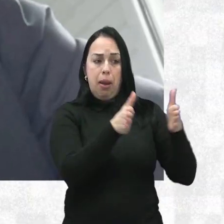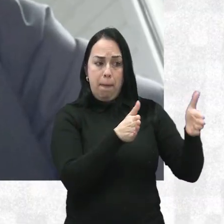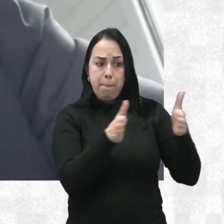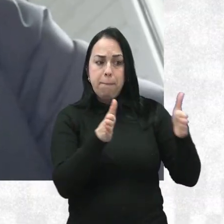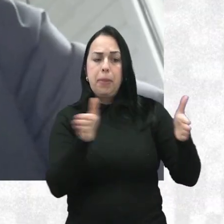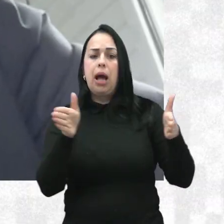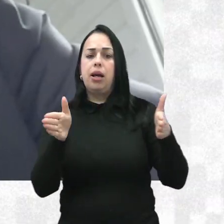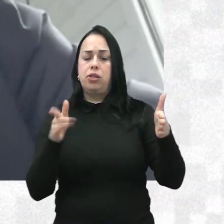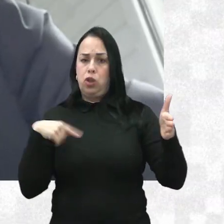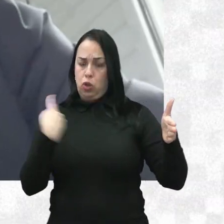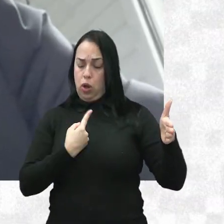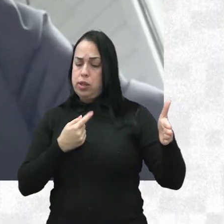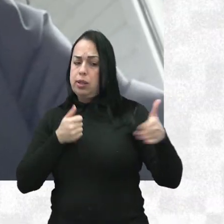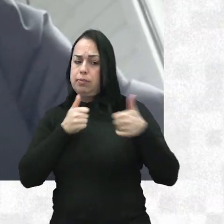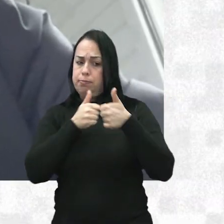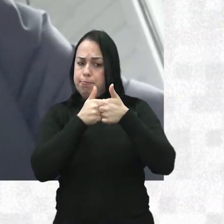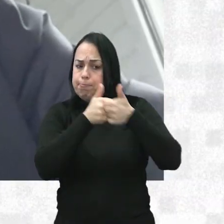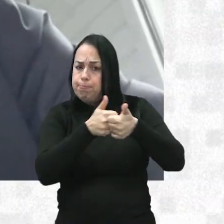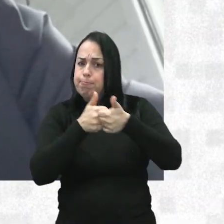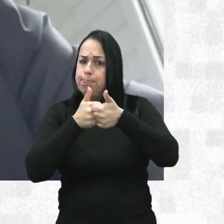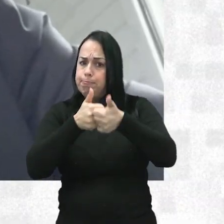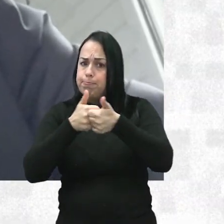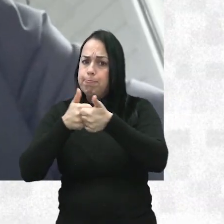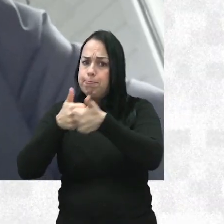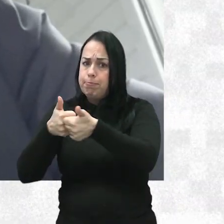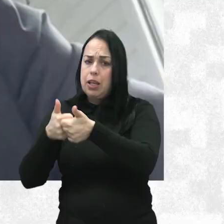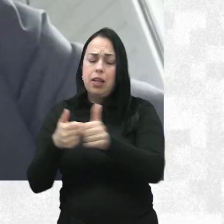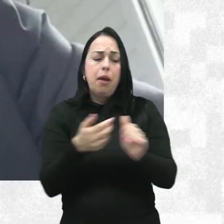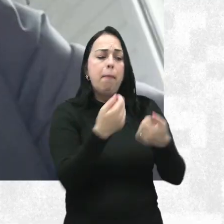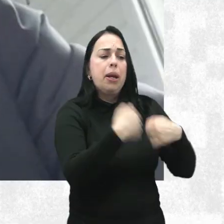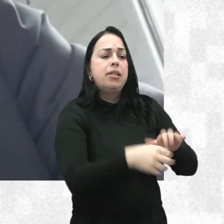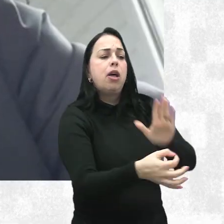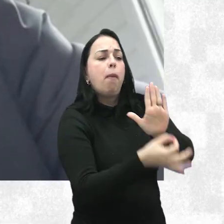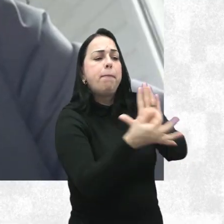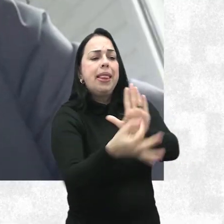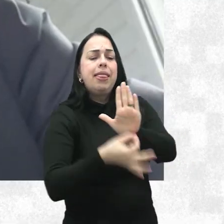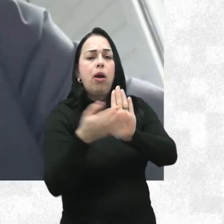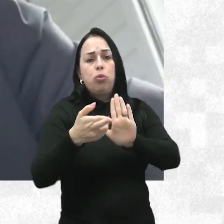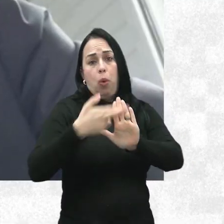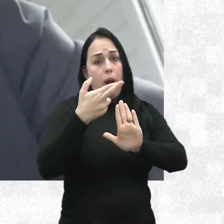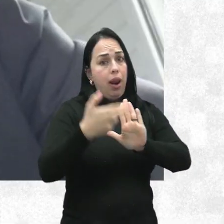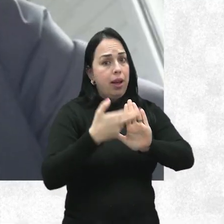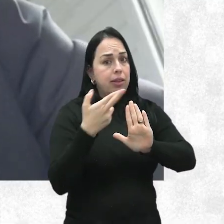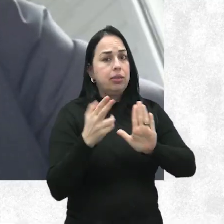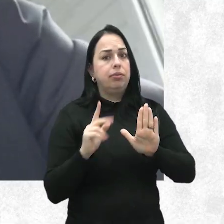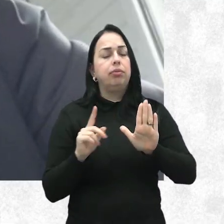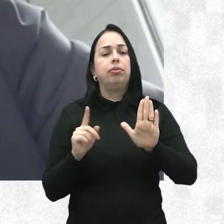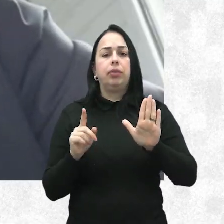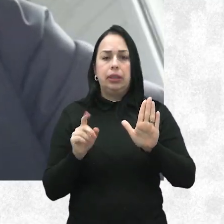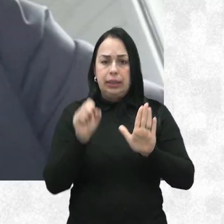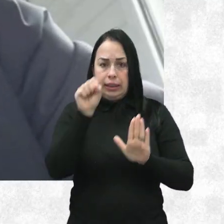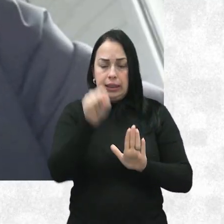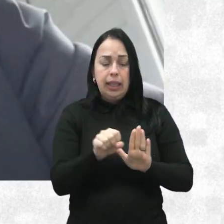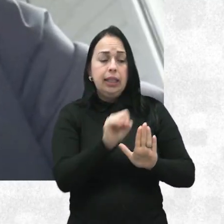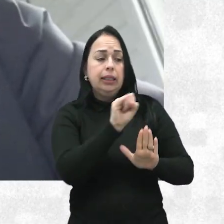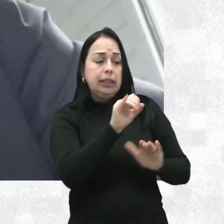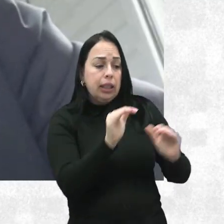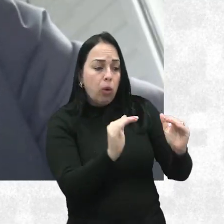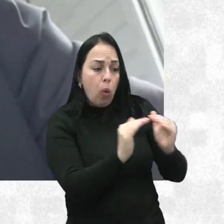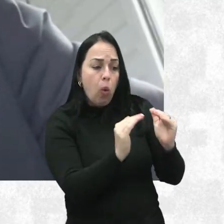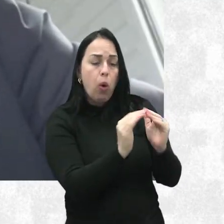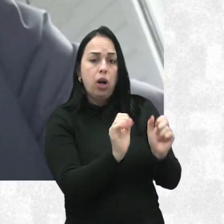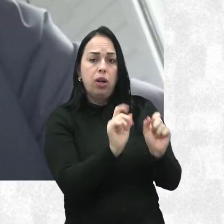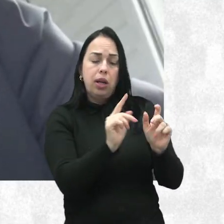os prazos, né, dos relatores e dos demais membros, né, e acompanhamos se o parecer